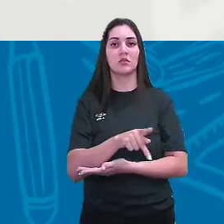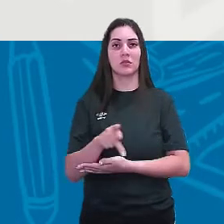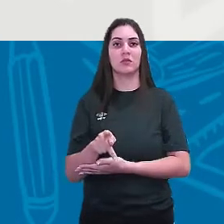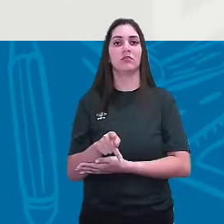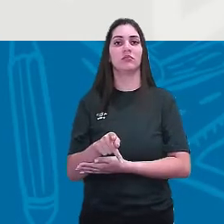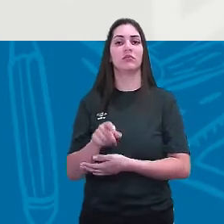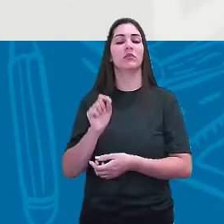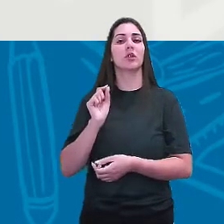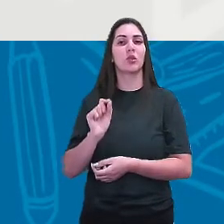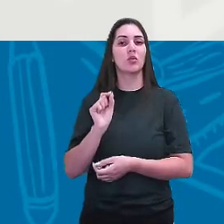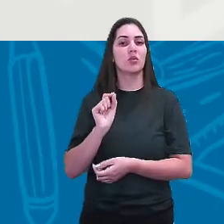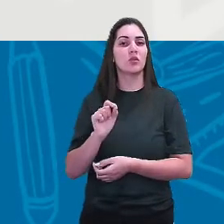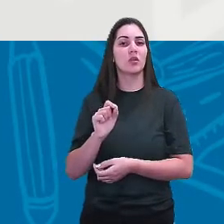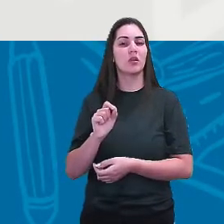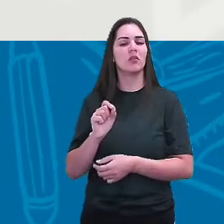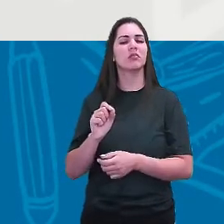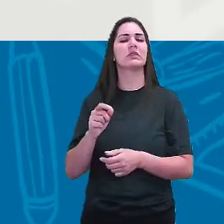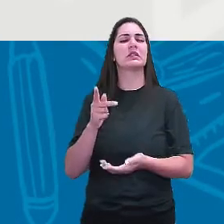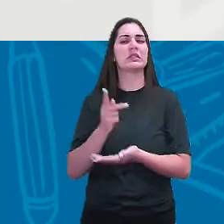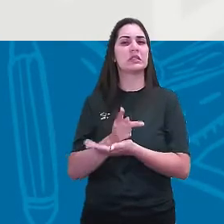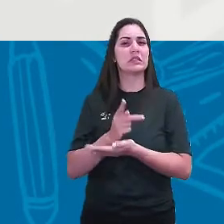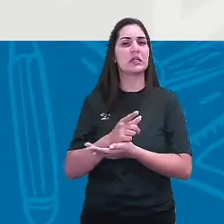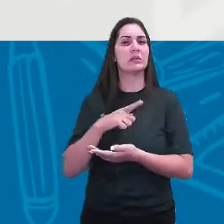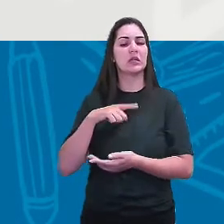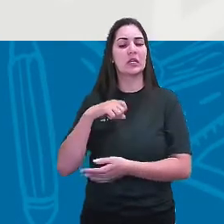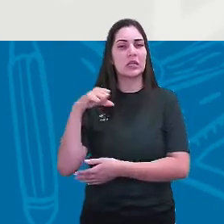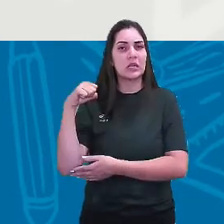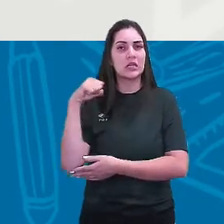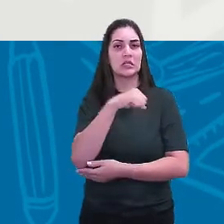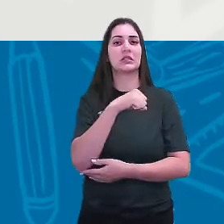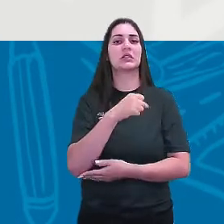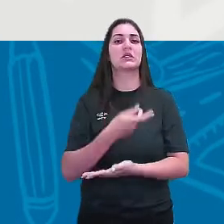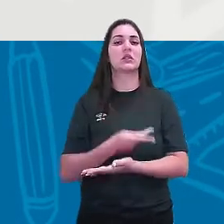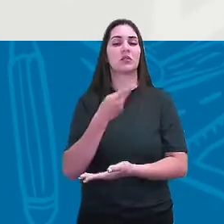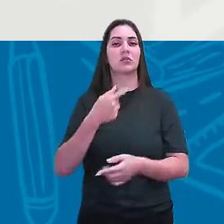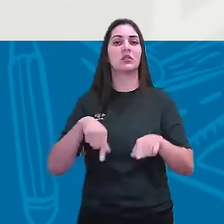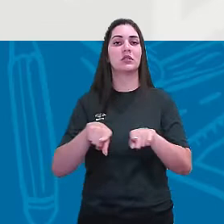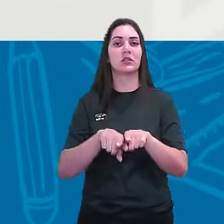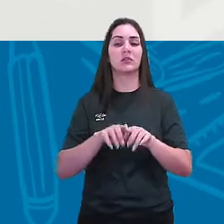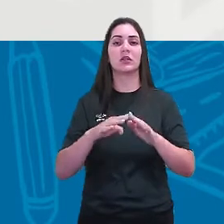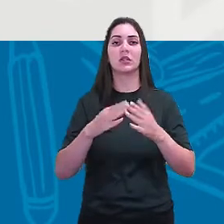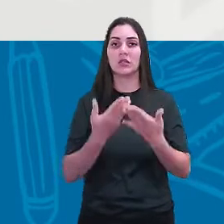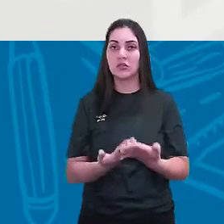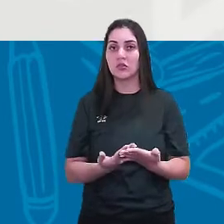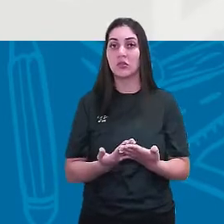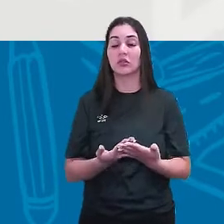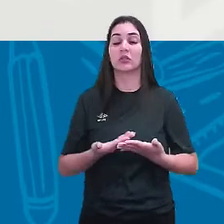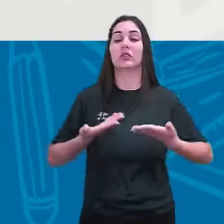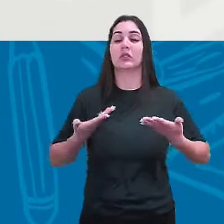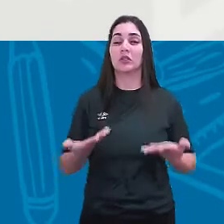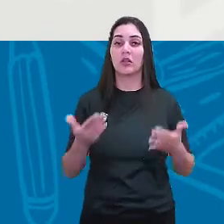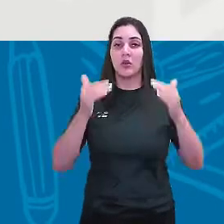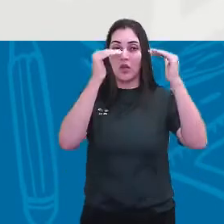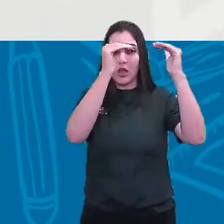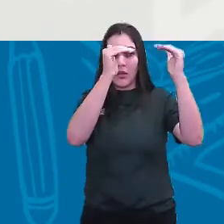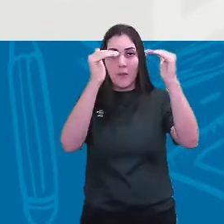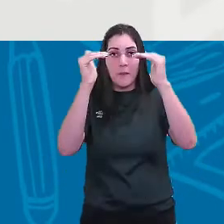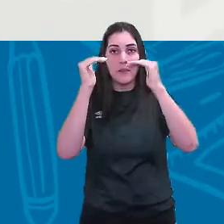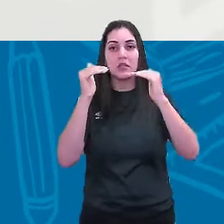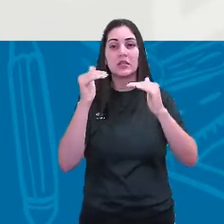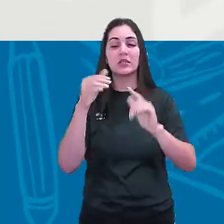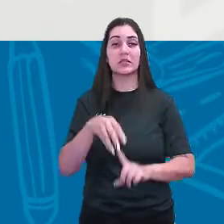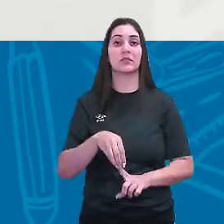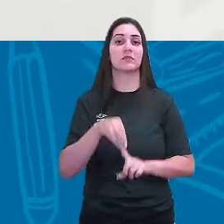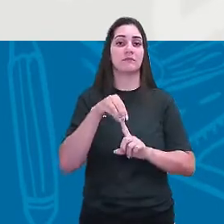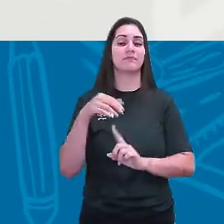para que, né? Porque muitas vezes acidentes acontecem também na escola. Então, a obediência, ela é